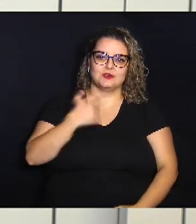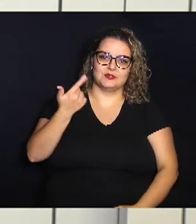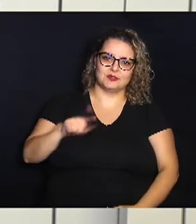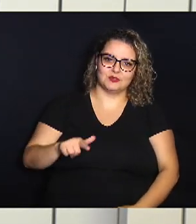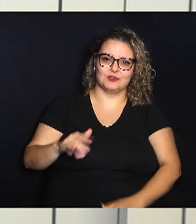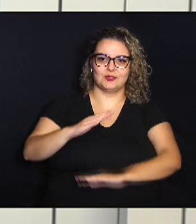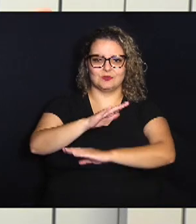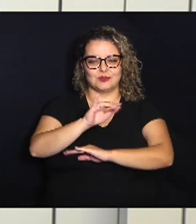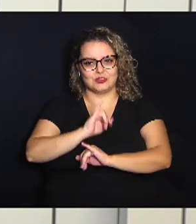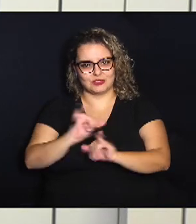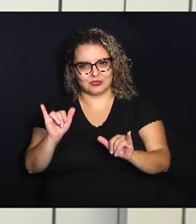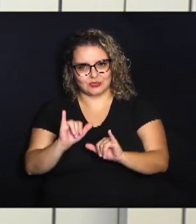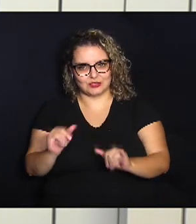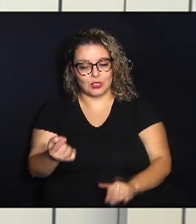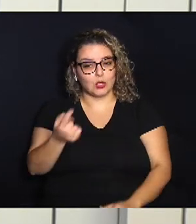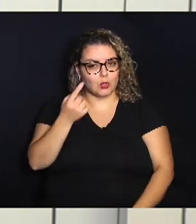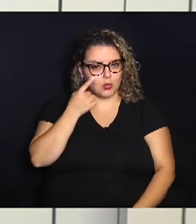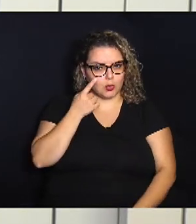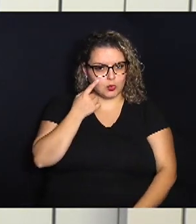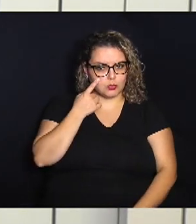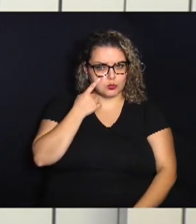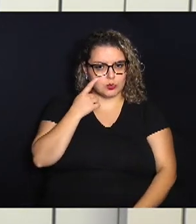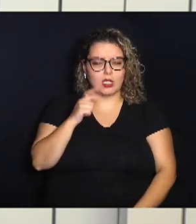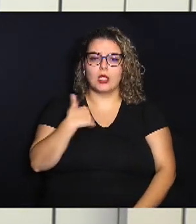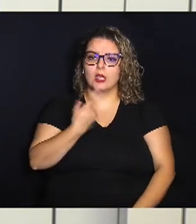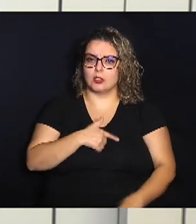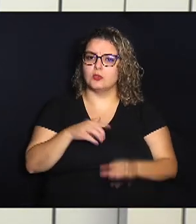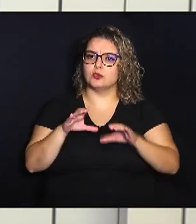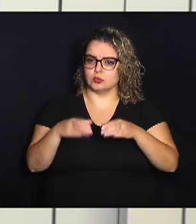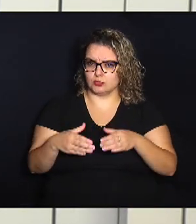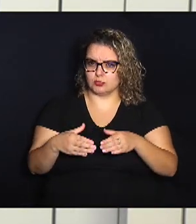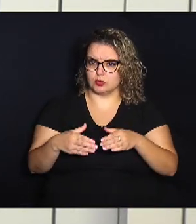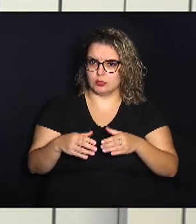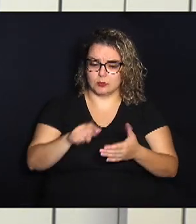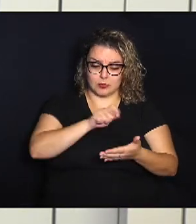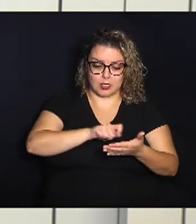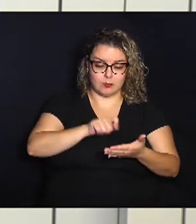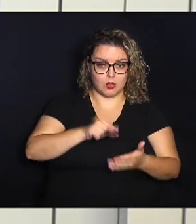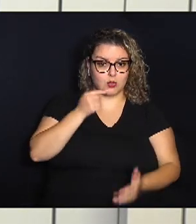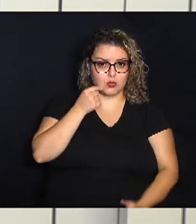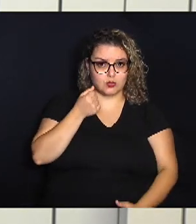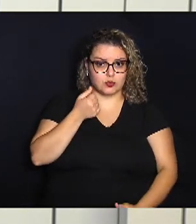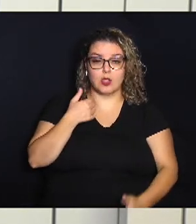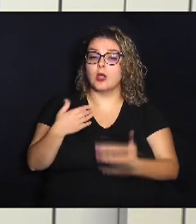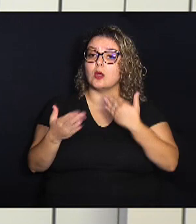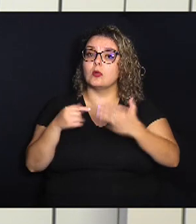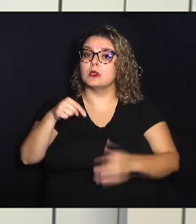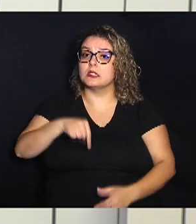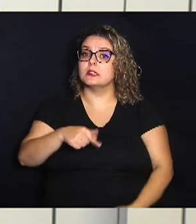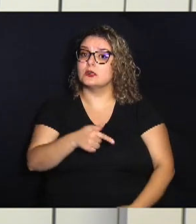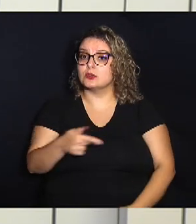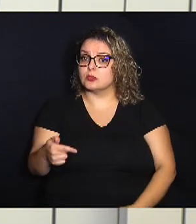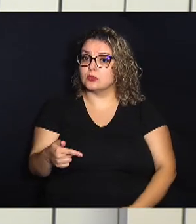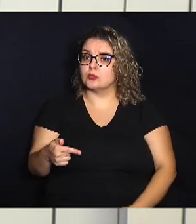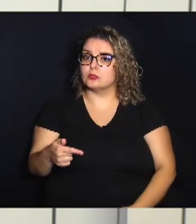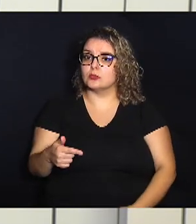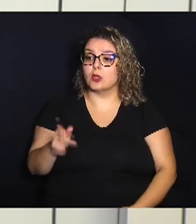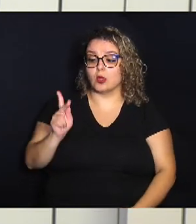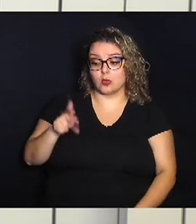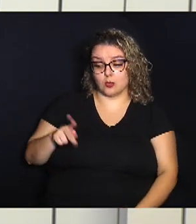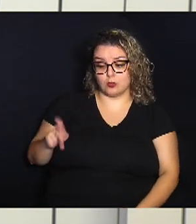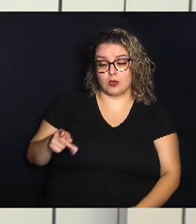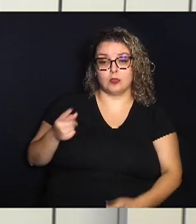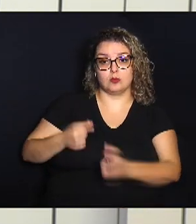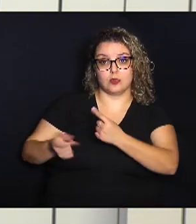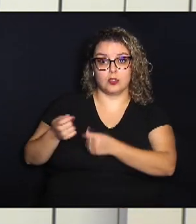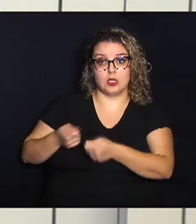Jornal Câmara Notícia e olha só, a nossa equipe do quadro Na Ponta do Lápis conversou nesta semana com um professor de